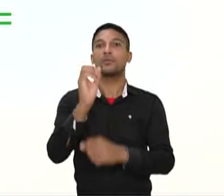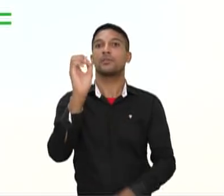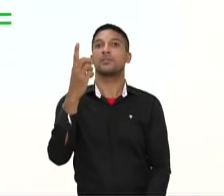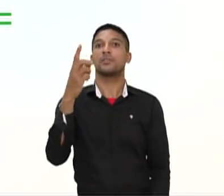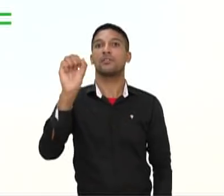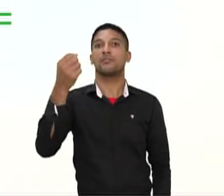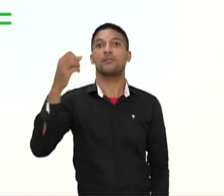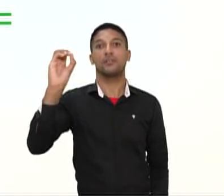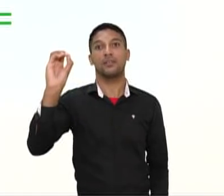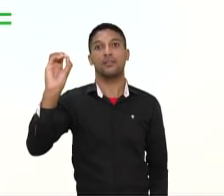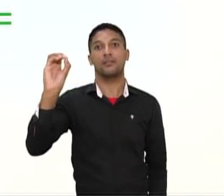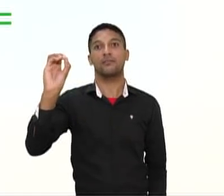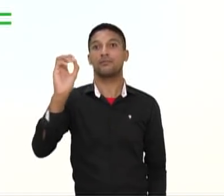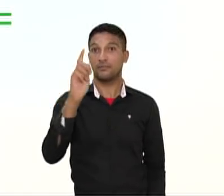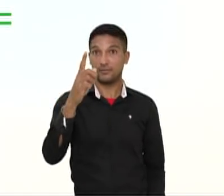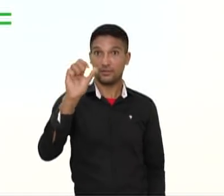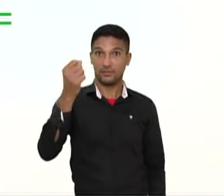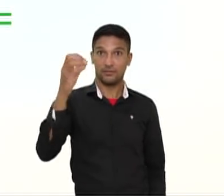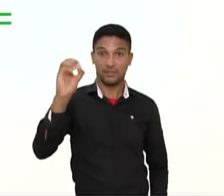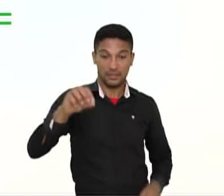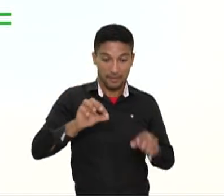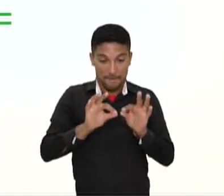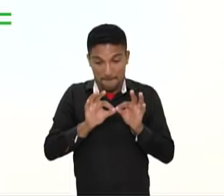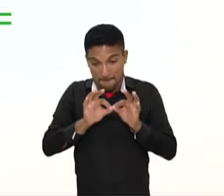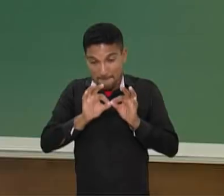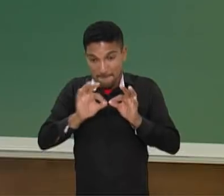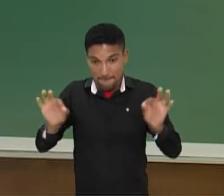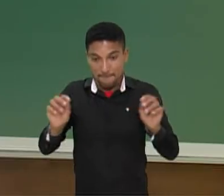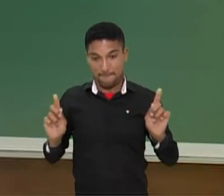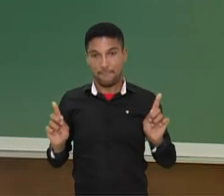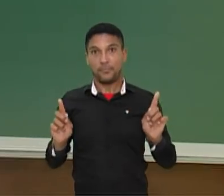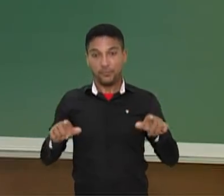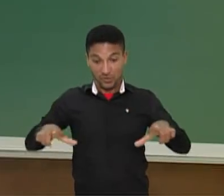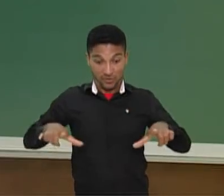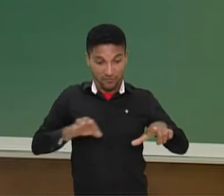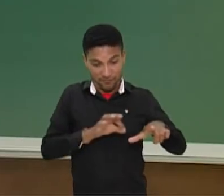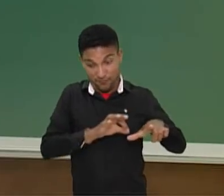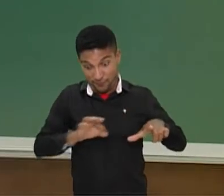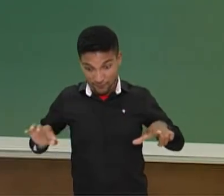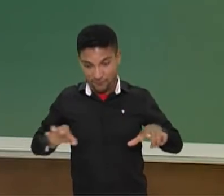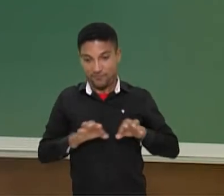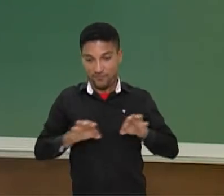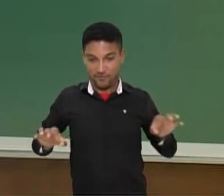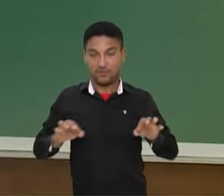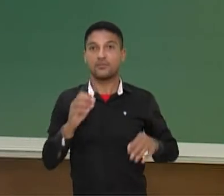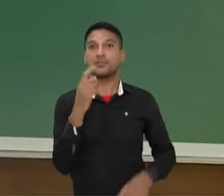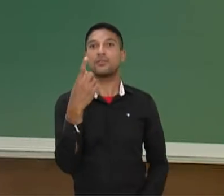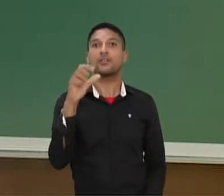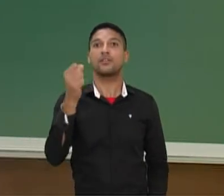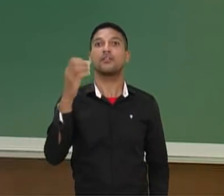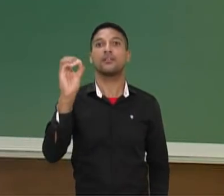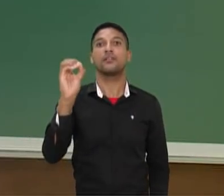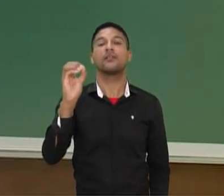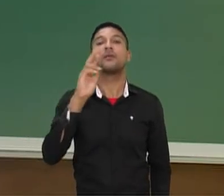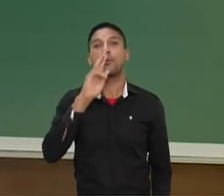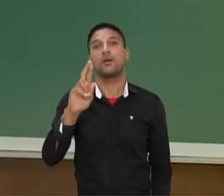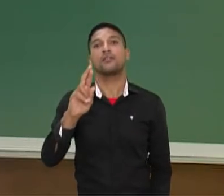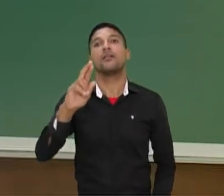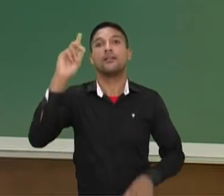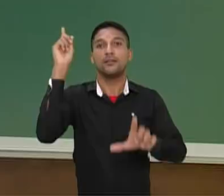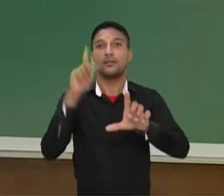certa, letra D. Essa foi fácil, né? Eu acho que foi. Vocês já estão, ó, craques em